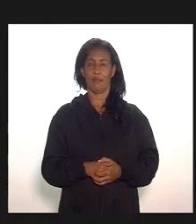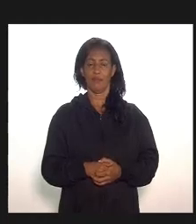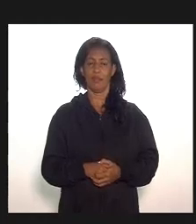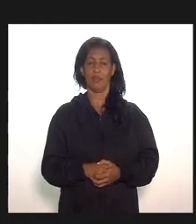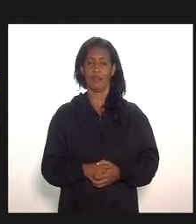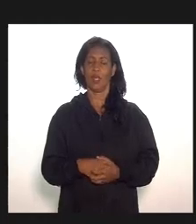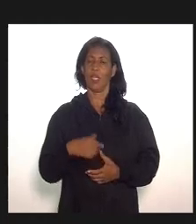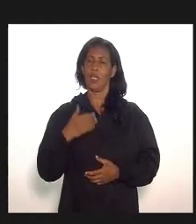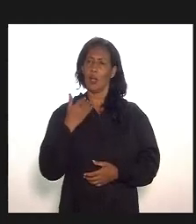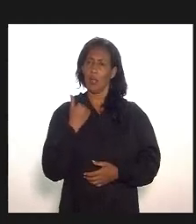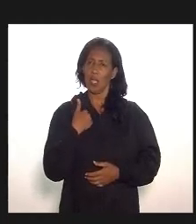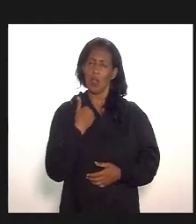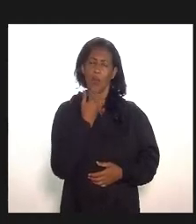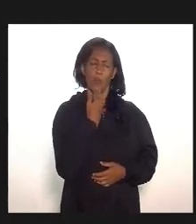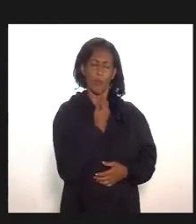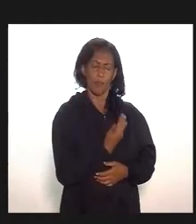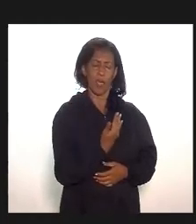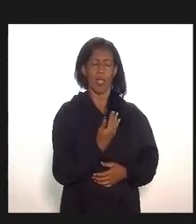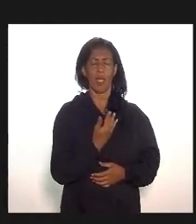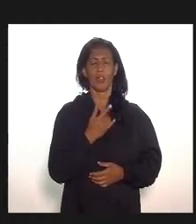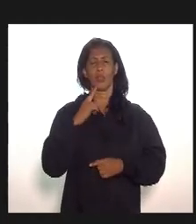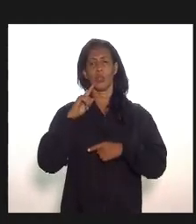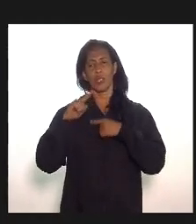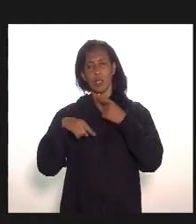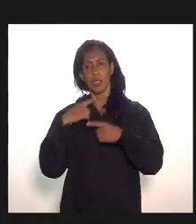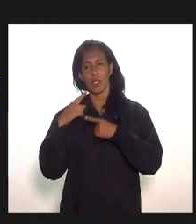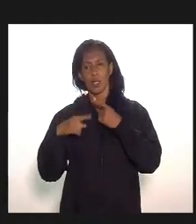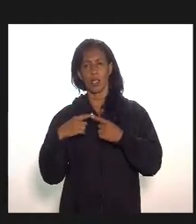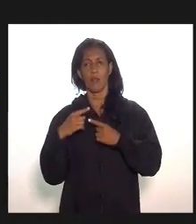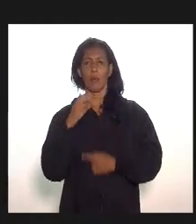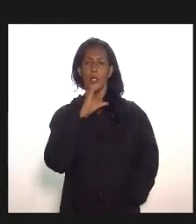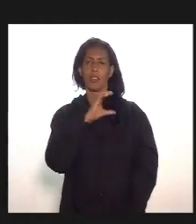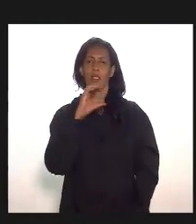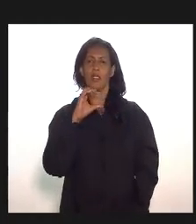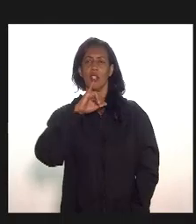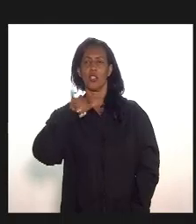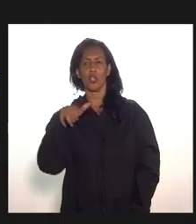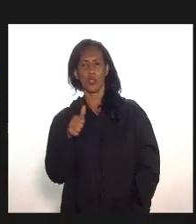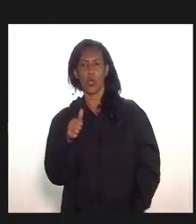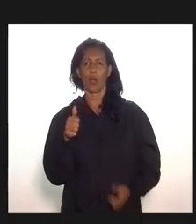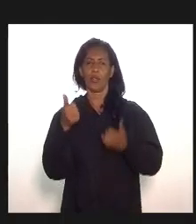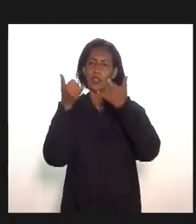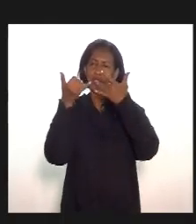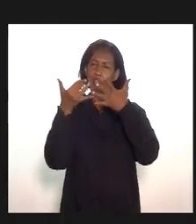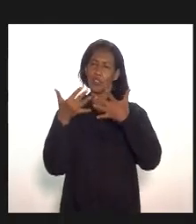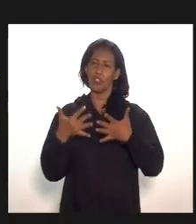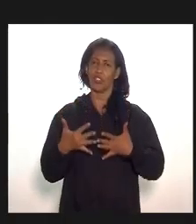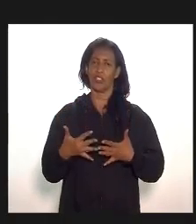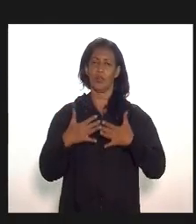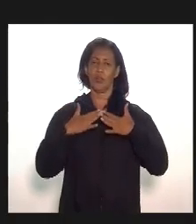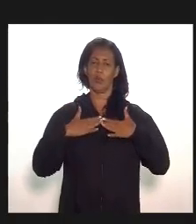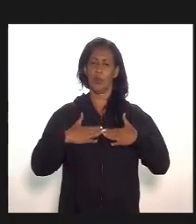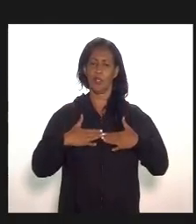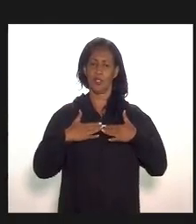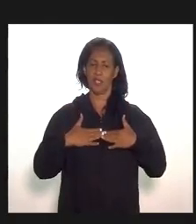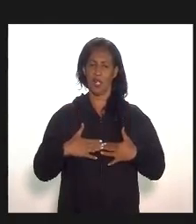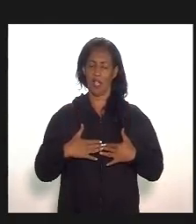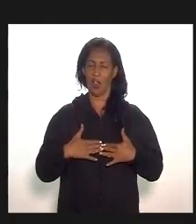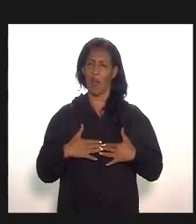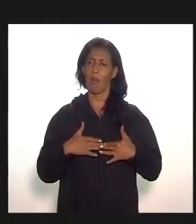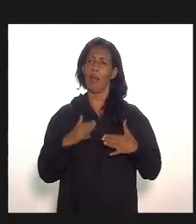faça essa discussão mais pormenorizada no âmbito da CCJ, que eu tenho convicção que os argumentos de Vossa Excelência serão sopesados e a gente